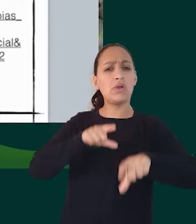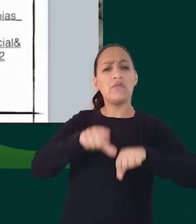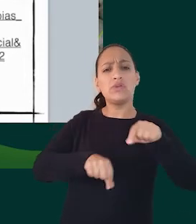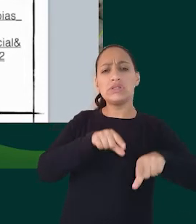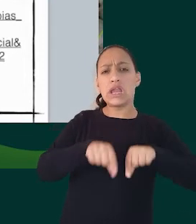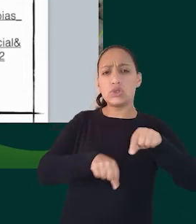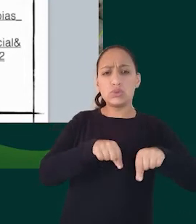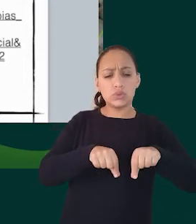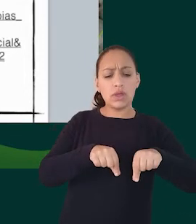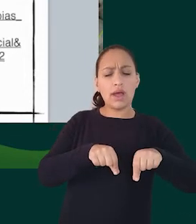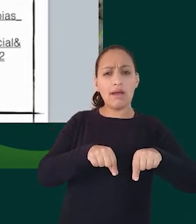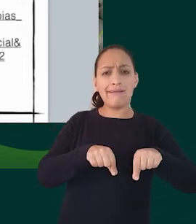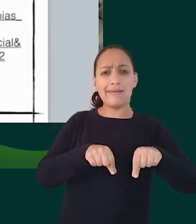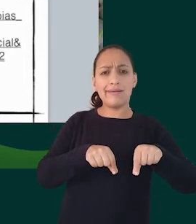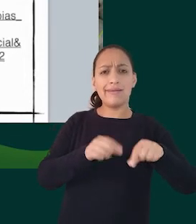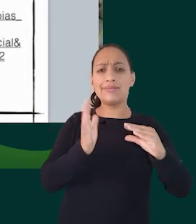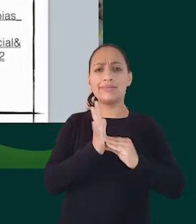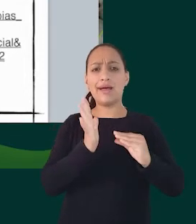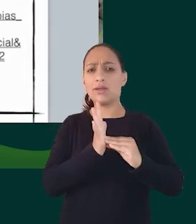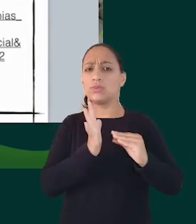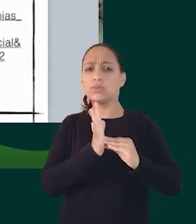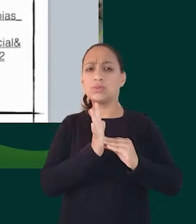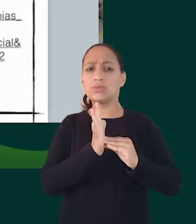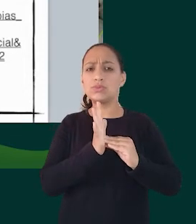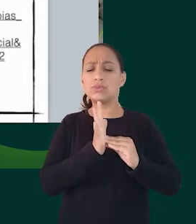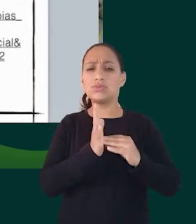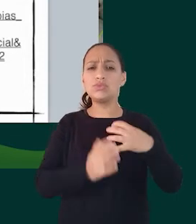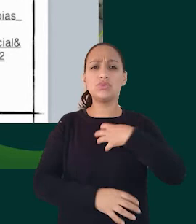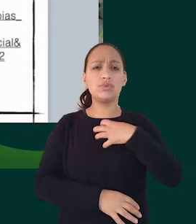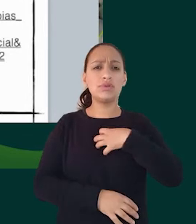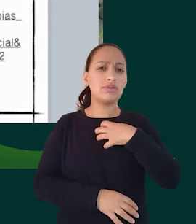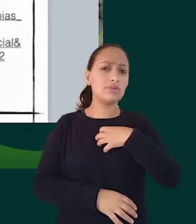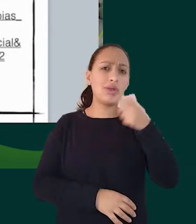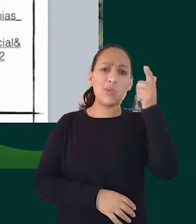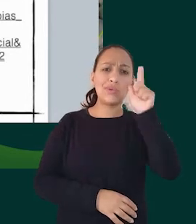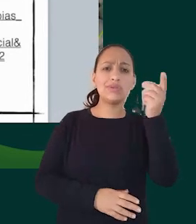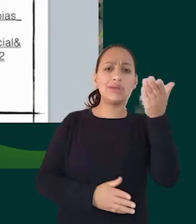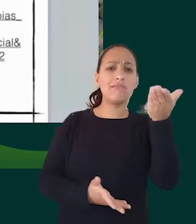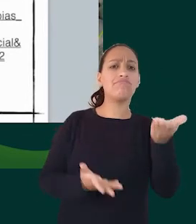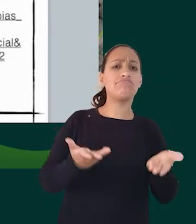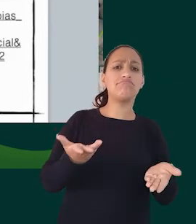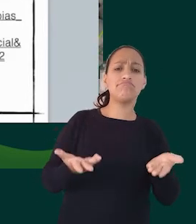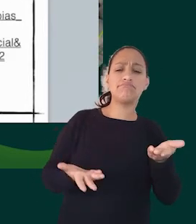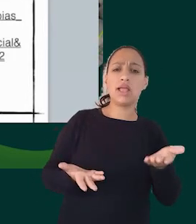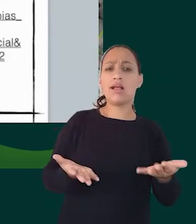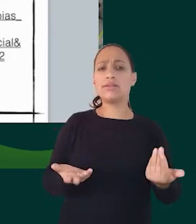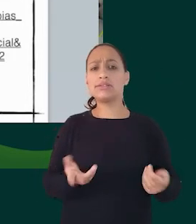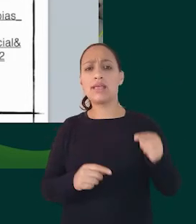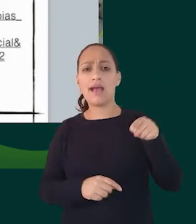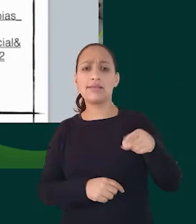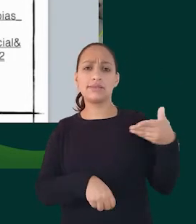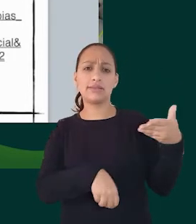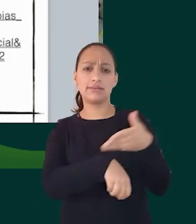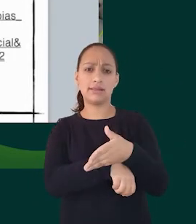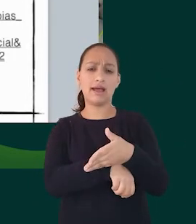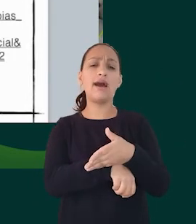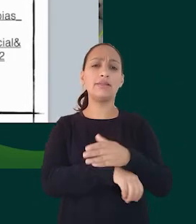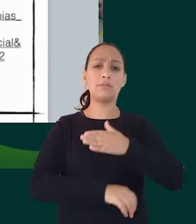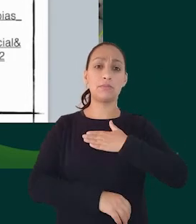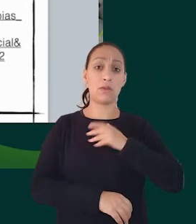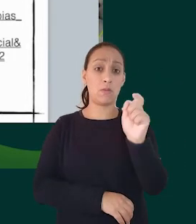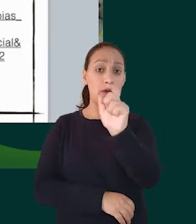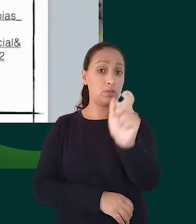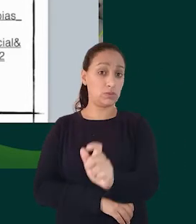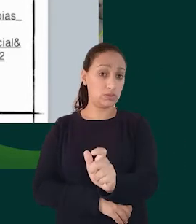selecionar os meus dados de forma que eu consiga balancear essa entrada para o meu